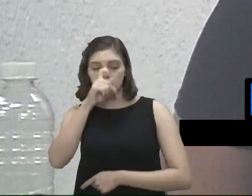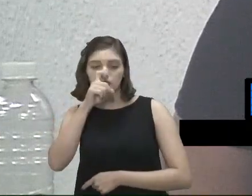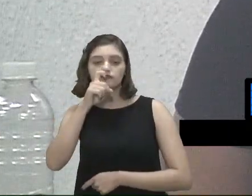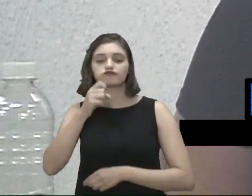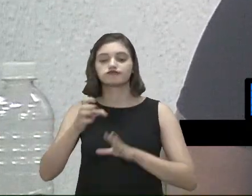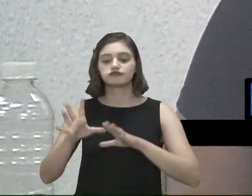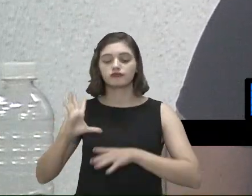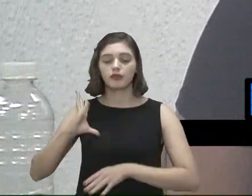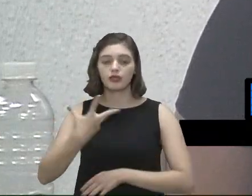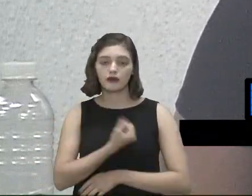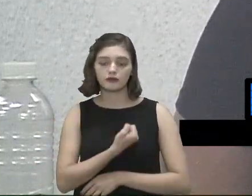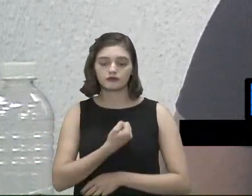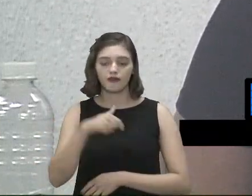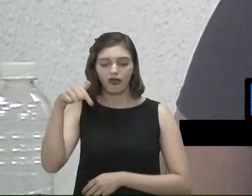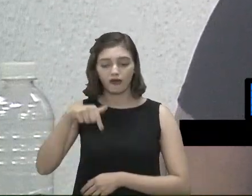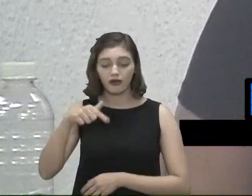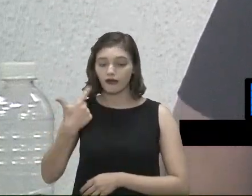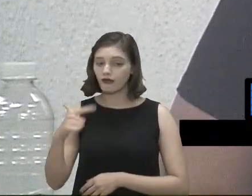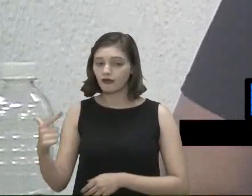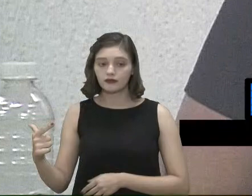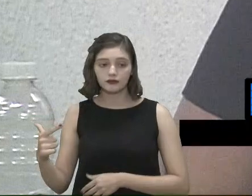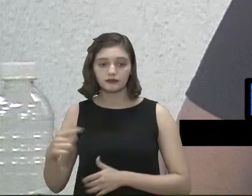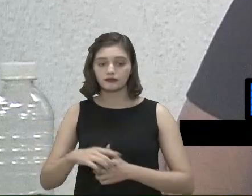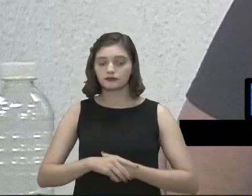temos? Né?